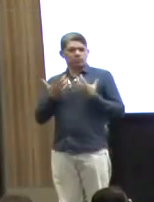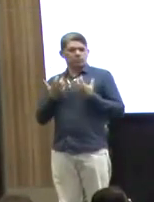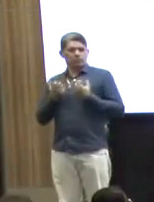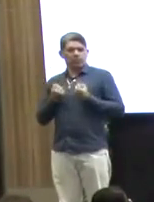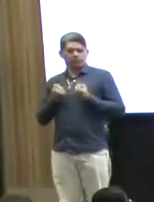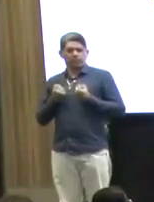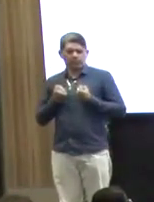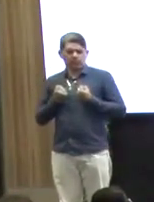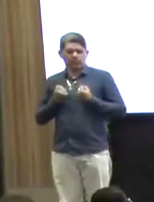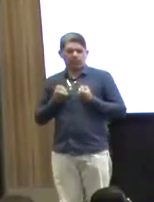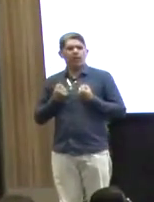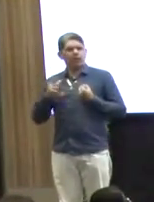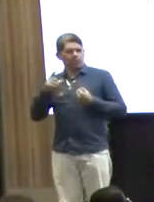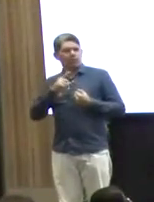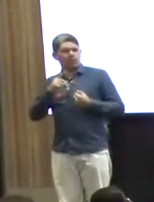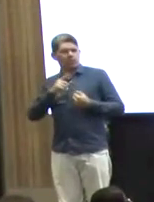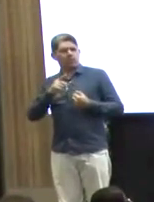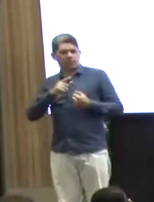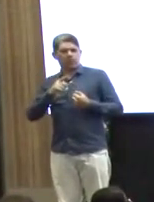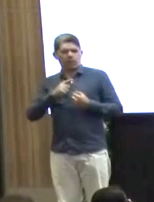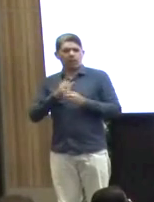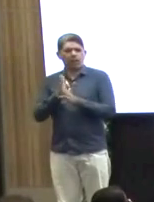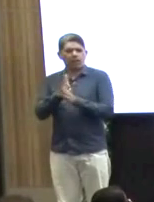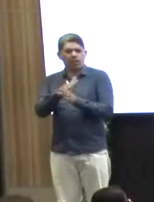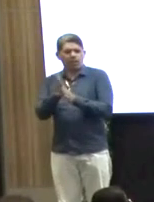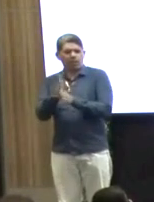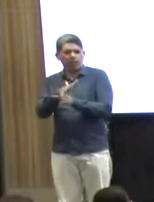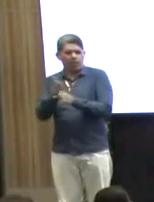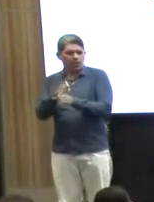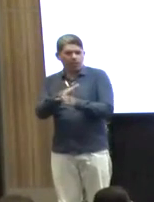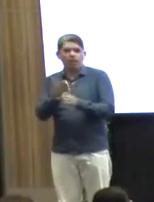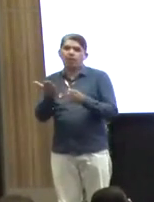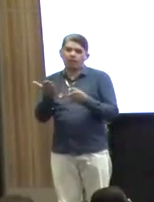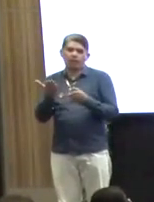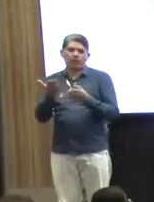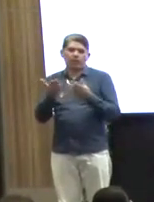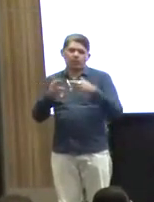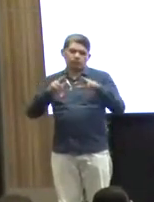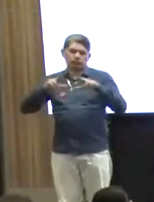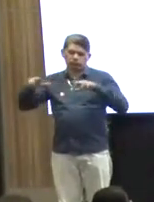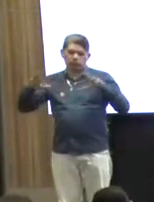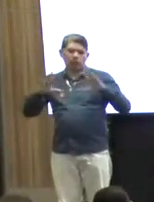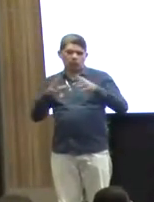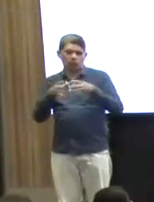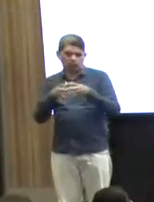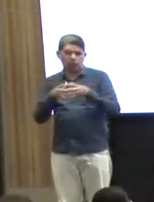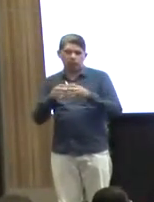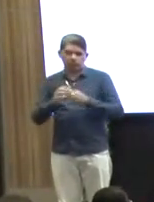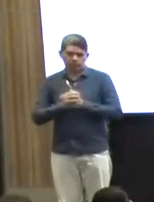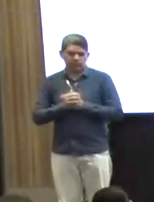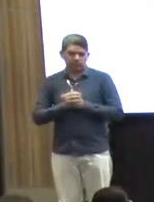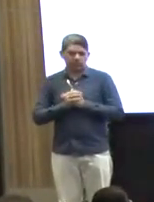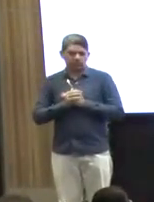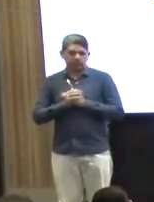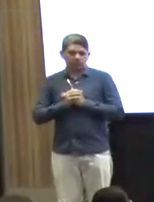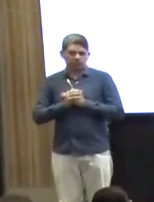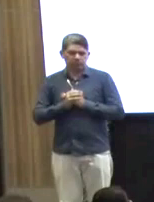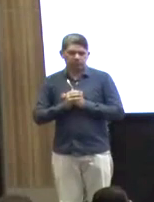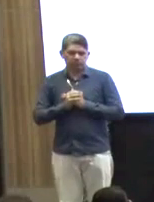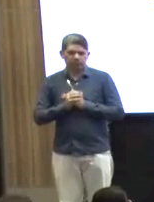brechas, encontram resistências individuais, coletivas e assim por diante, né? Ainda bem. Agora, qual que é o